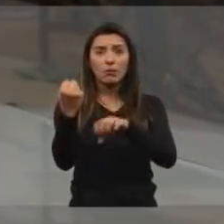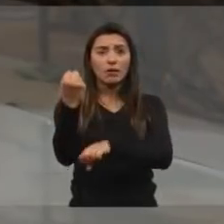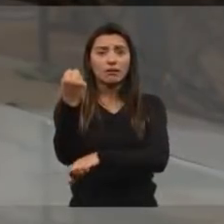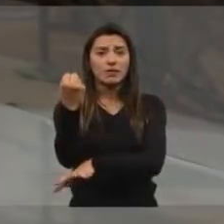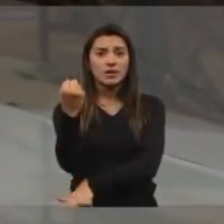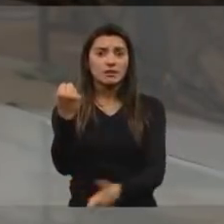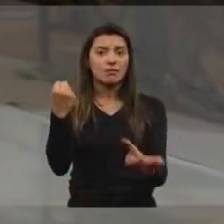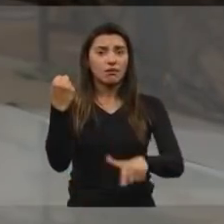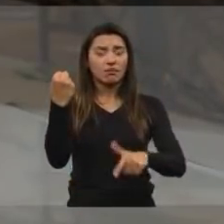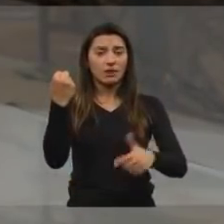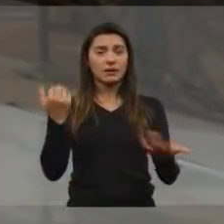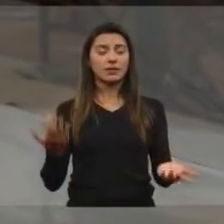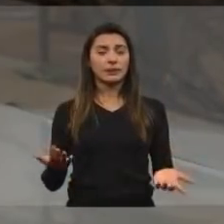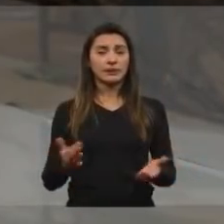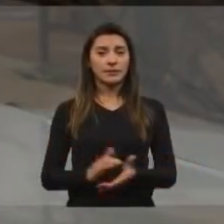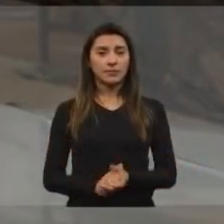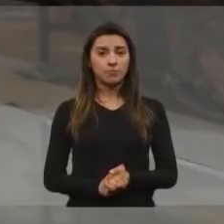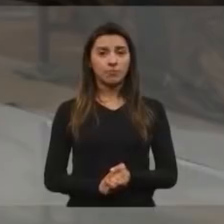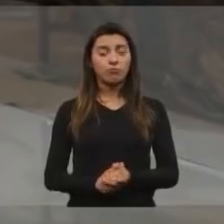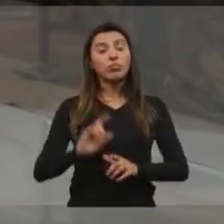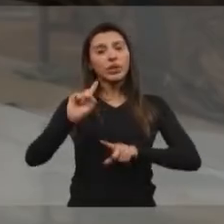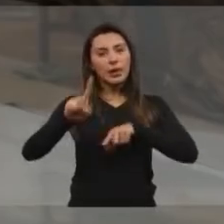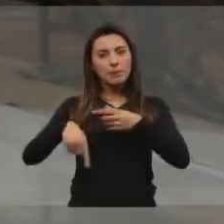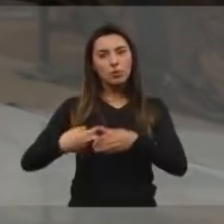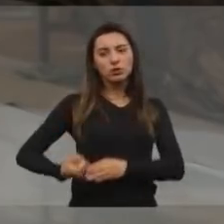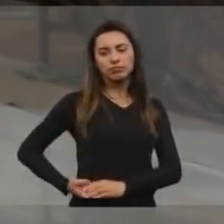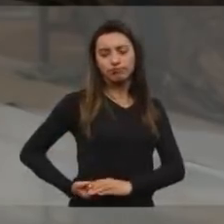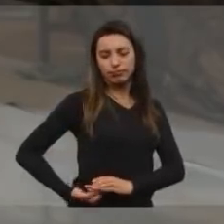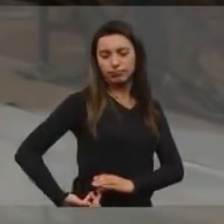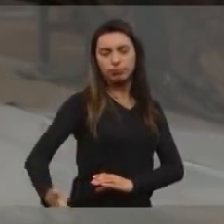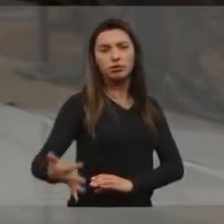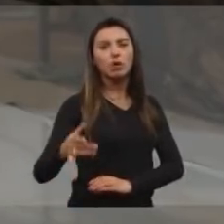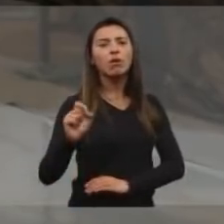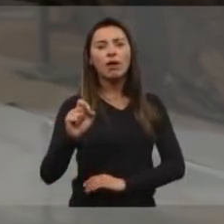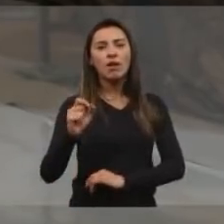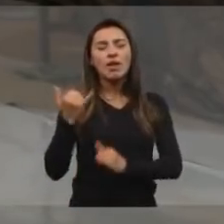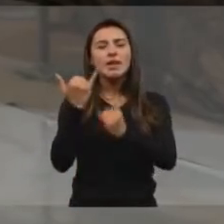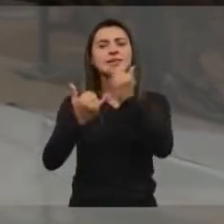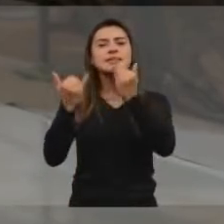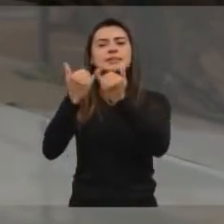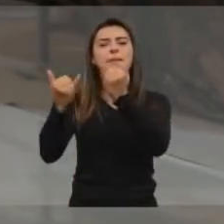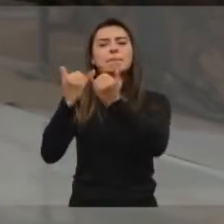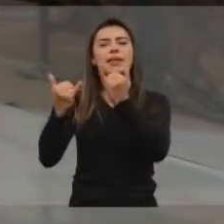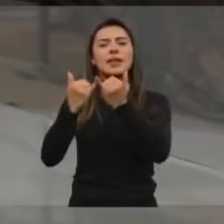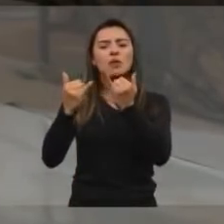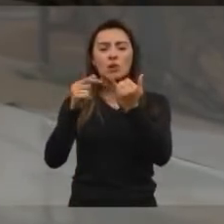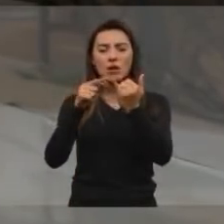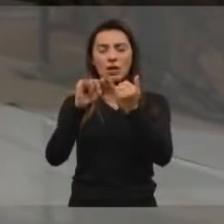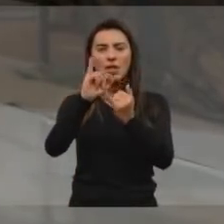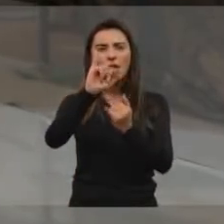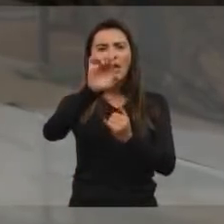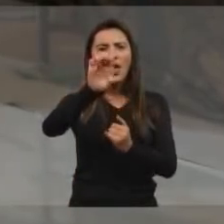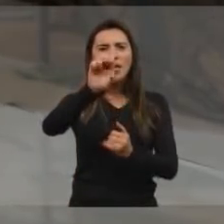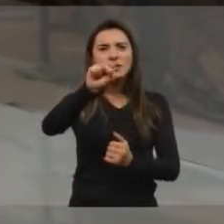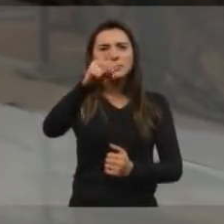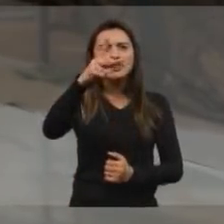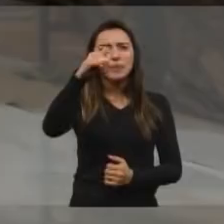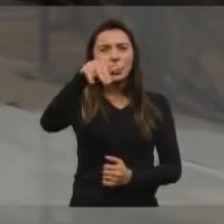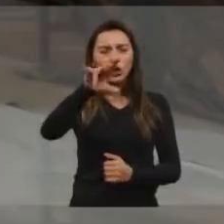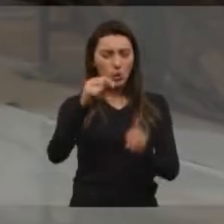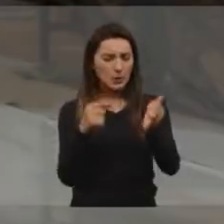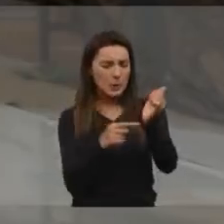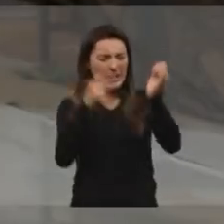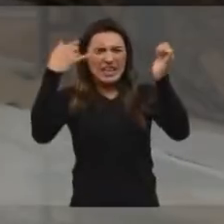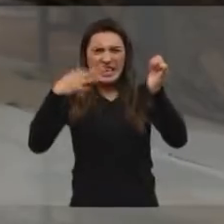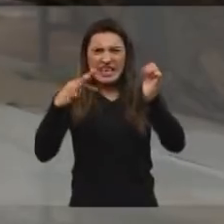e depois aí você vende que caiu no meio dos espinhos as preocupações é bem atual esse tema da pandemia